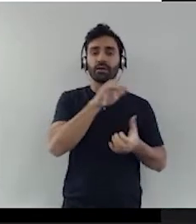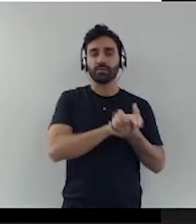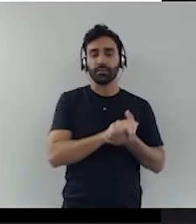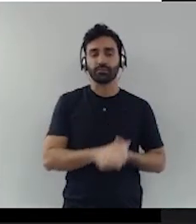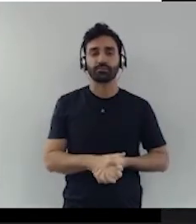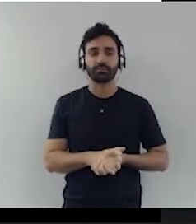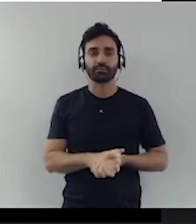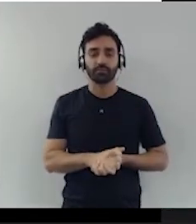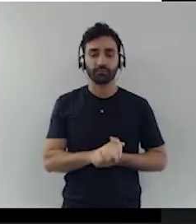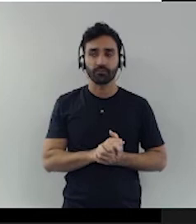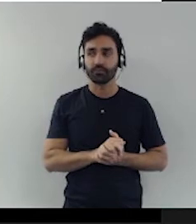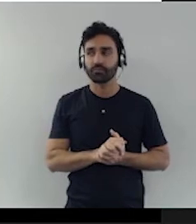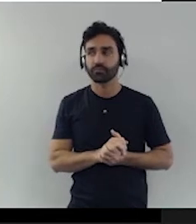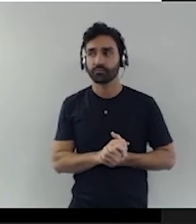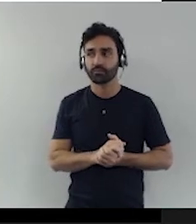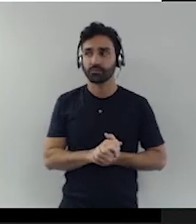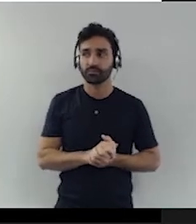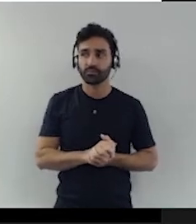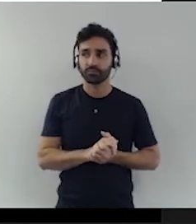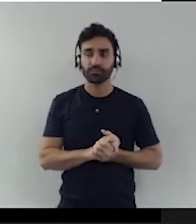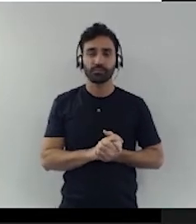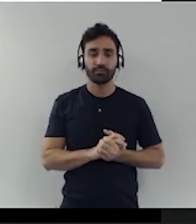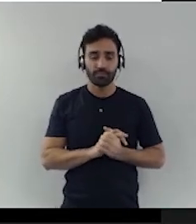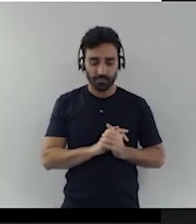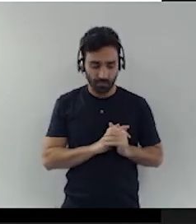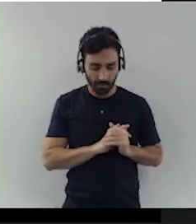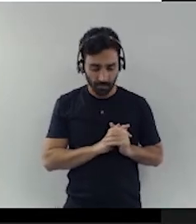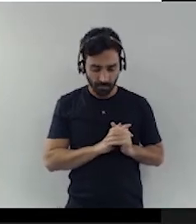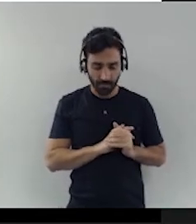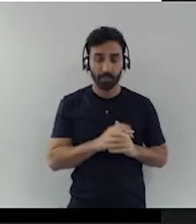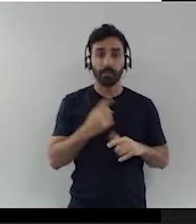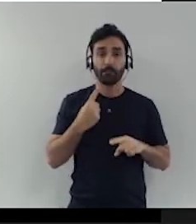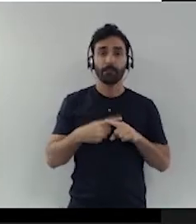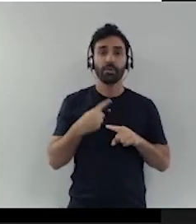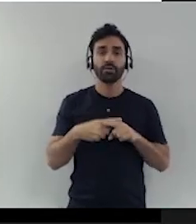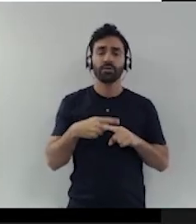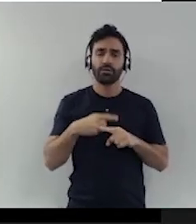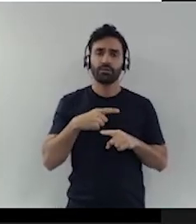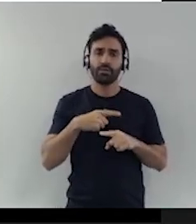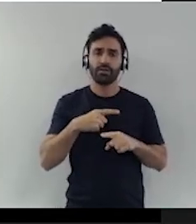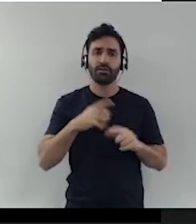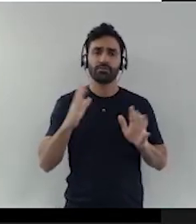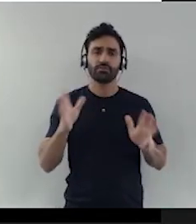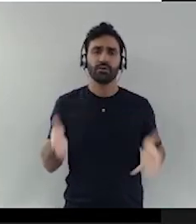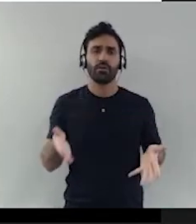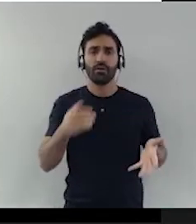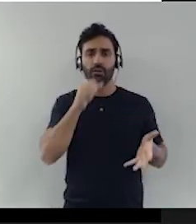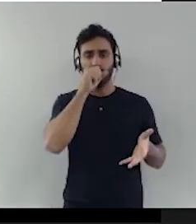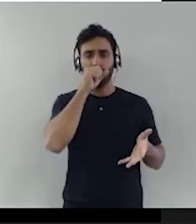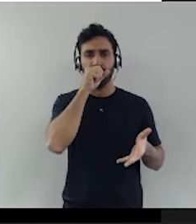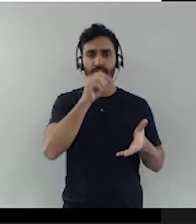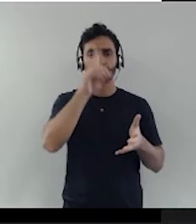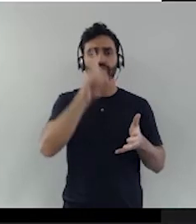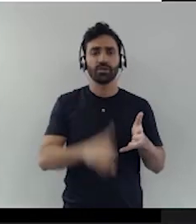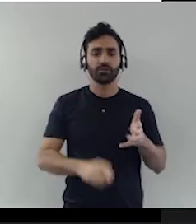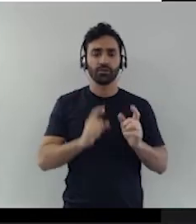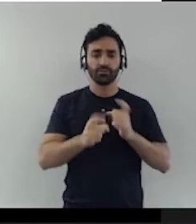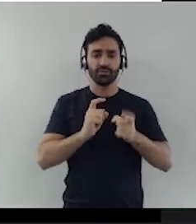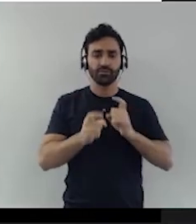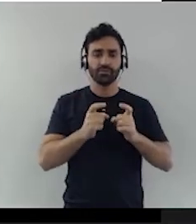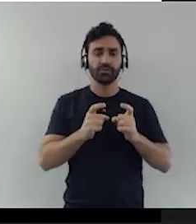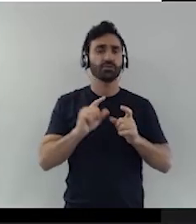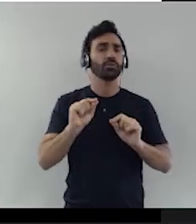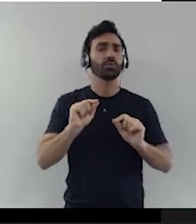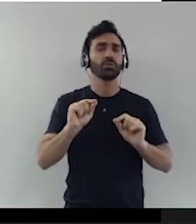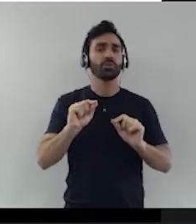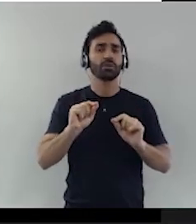inicial. De tal maneira que existe um pressuposto teórico no direito administrativo que reproduz